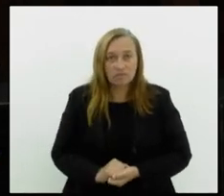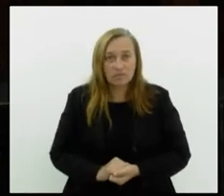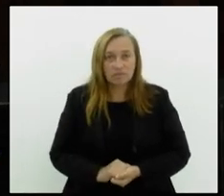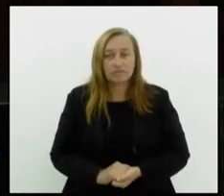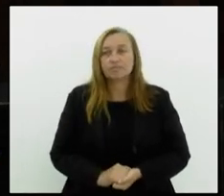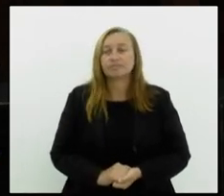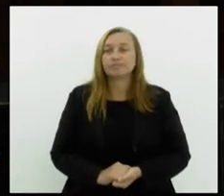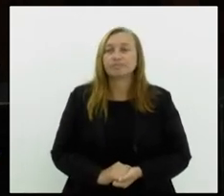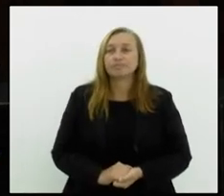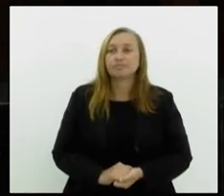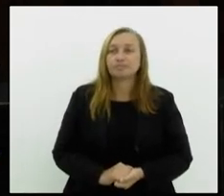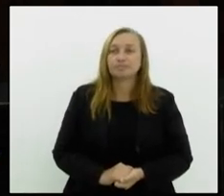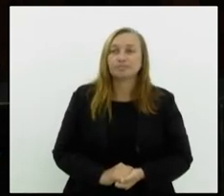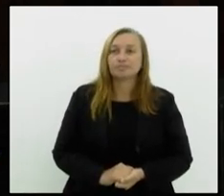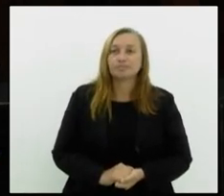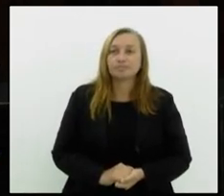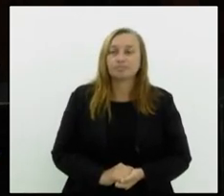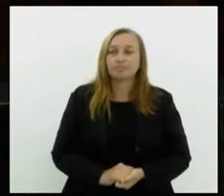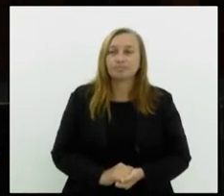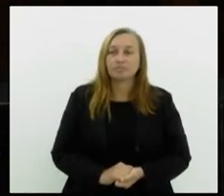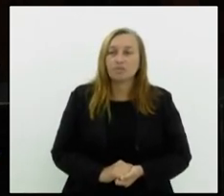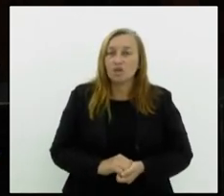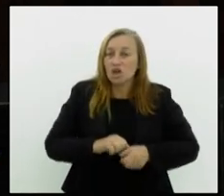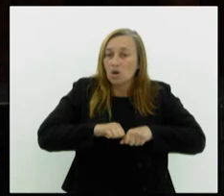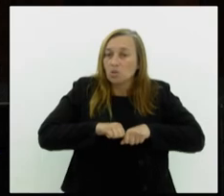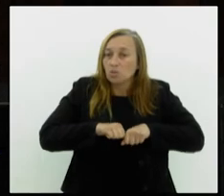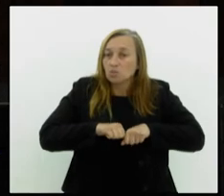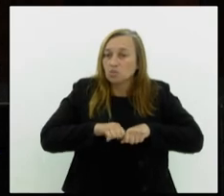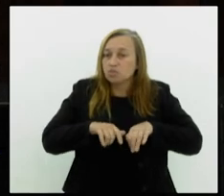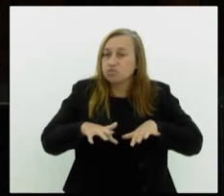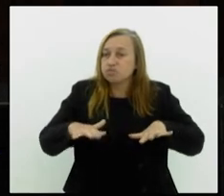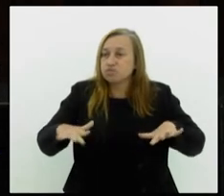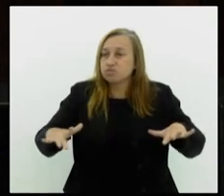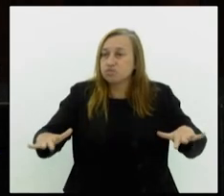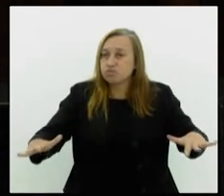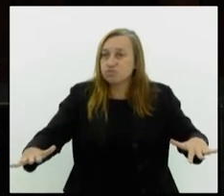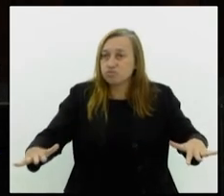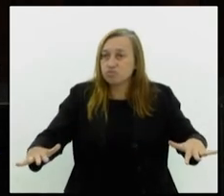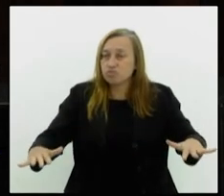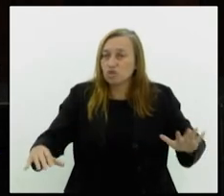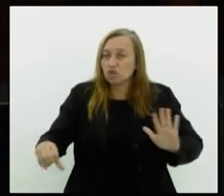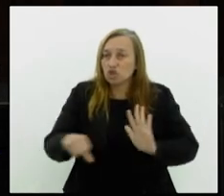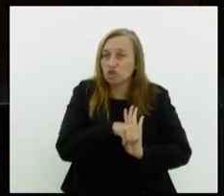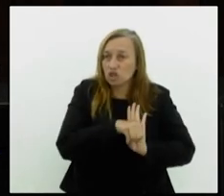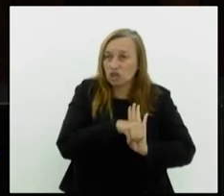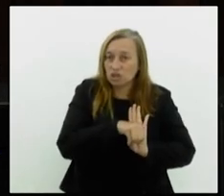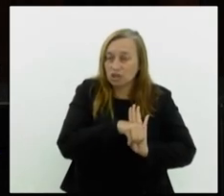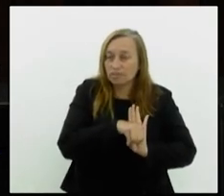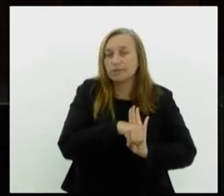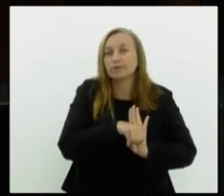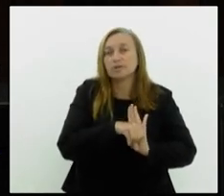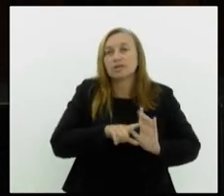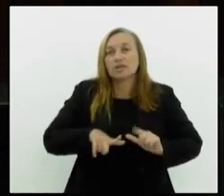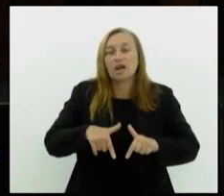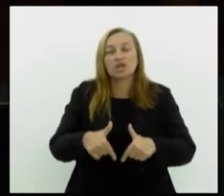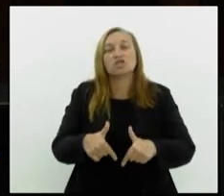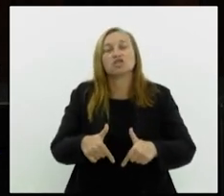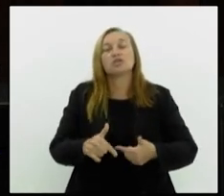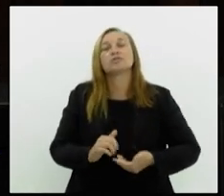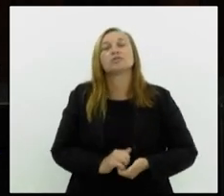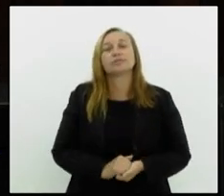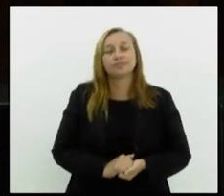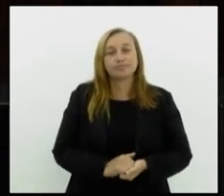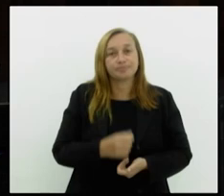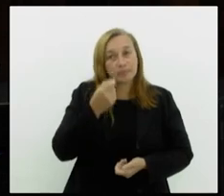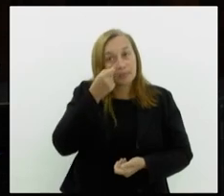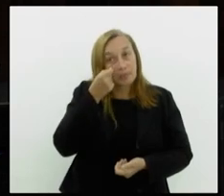foi palco de uma expansão territorial e uma expansão de ação do crime